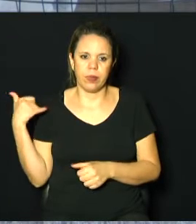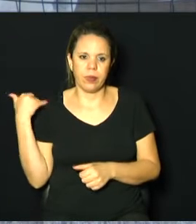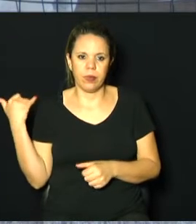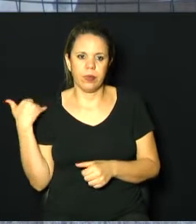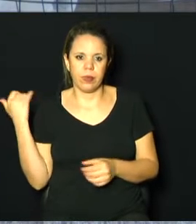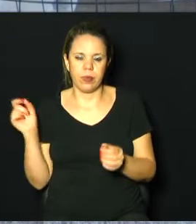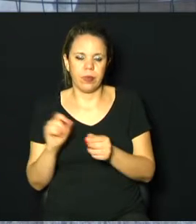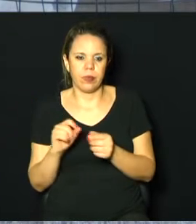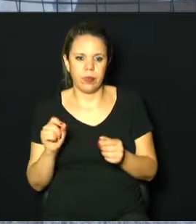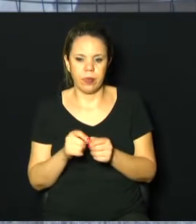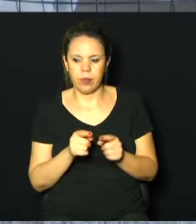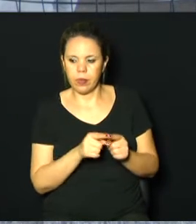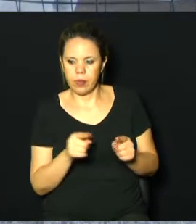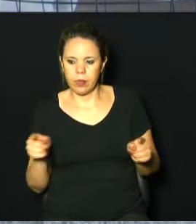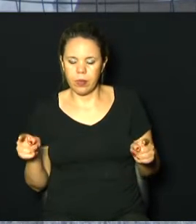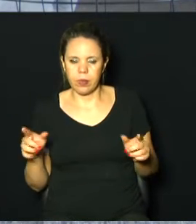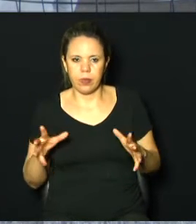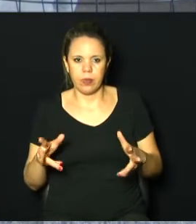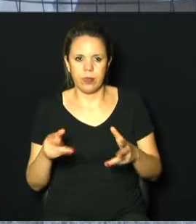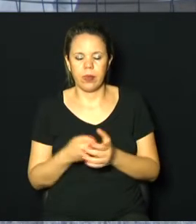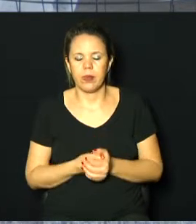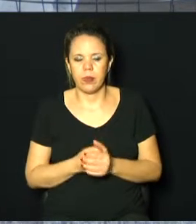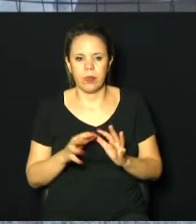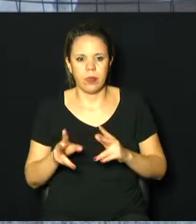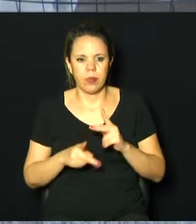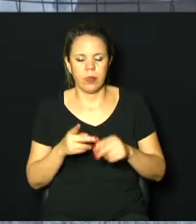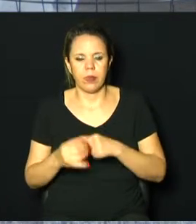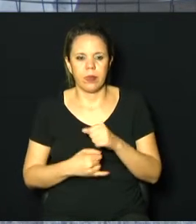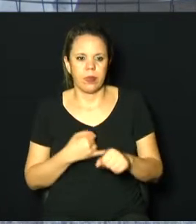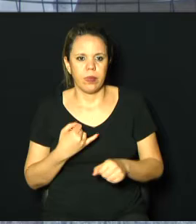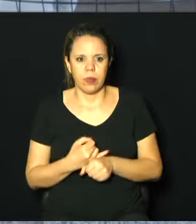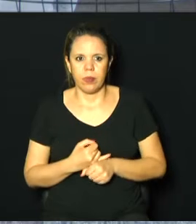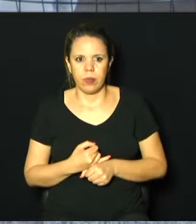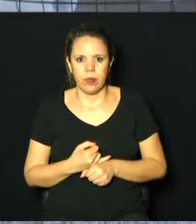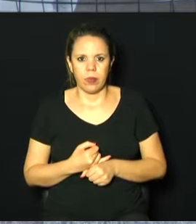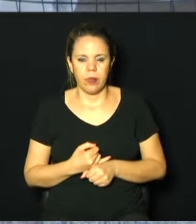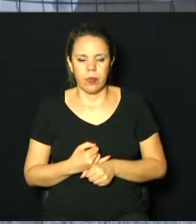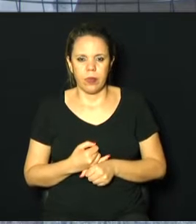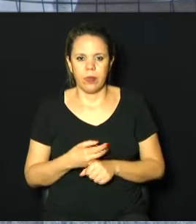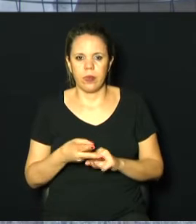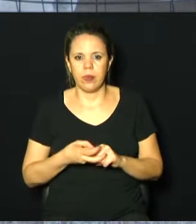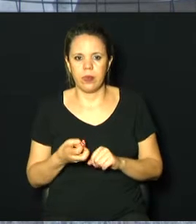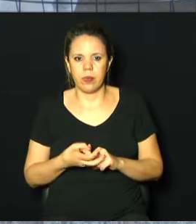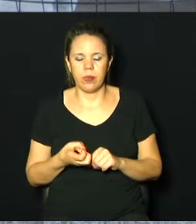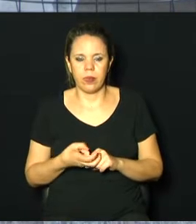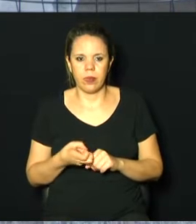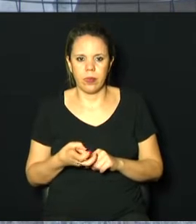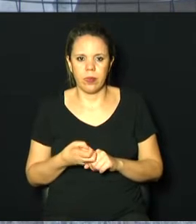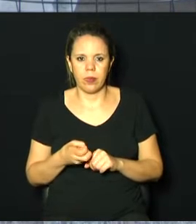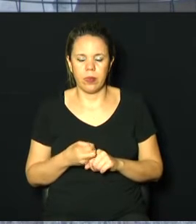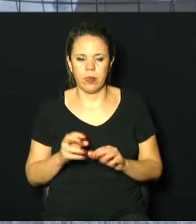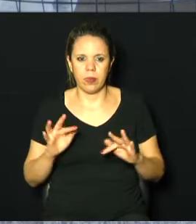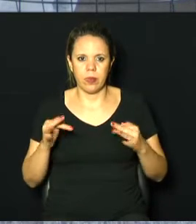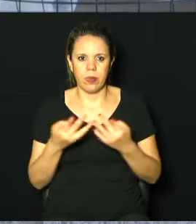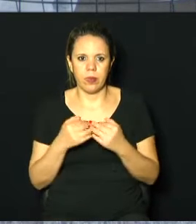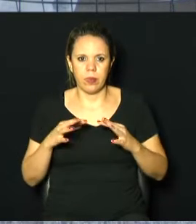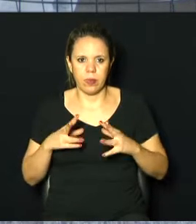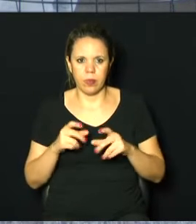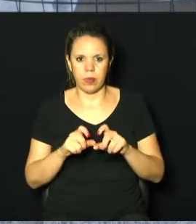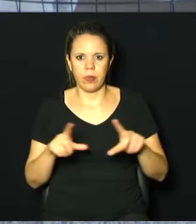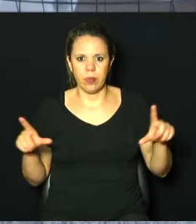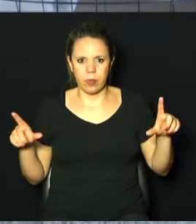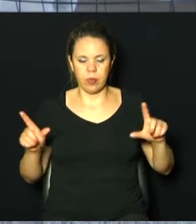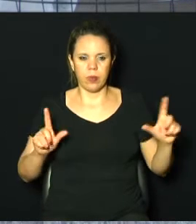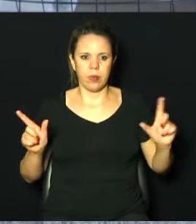fez aniversário nesse período todo, todo mundo online, as Usou charreatas, né? aplicativos, né, para colocar a família toda na tela